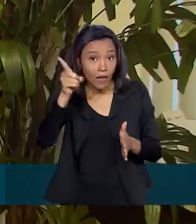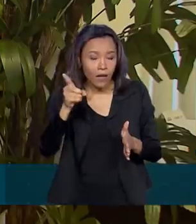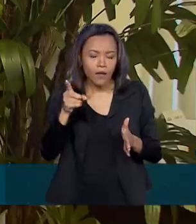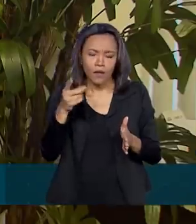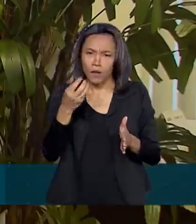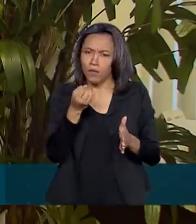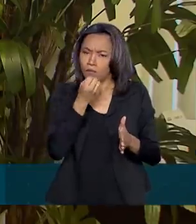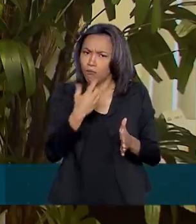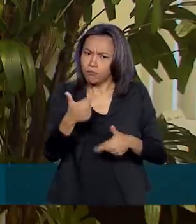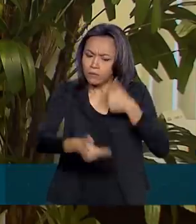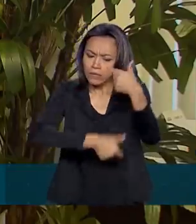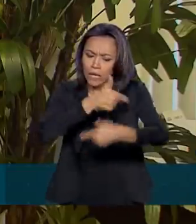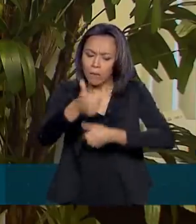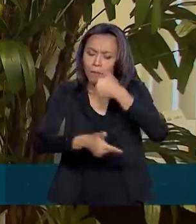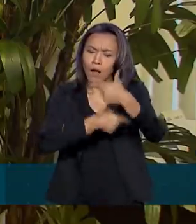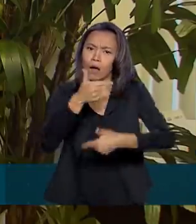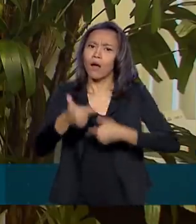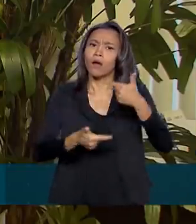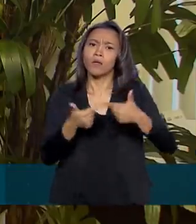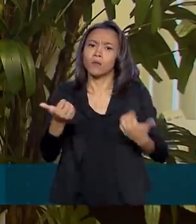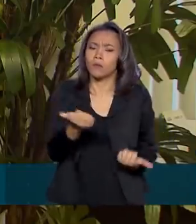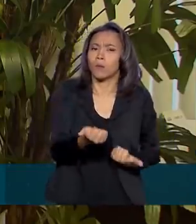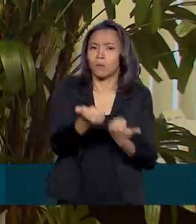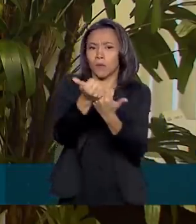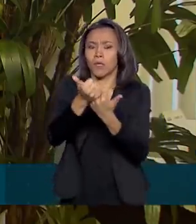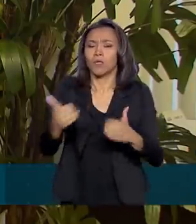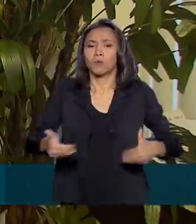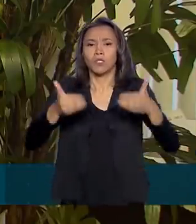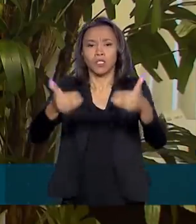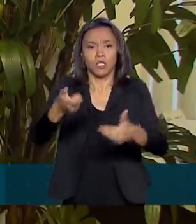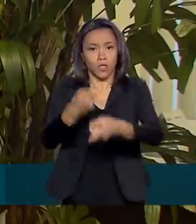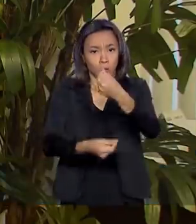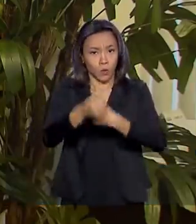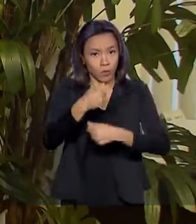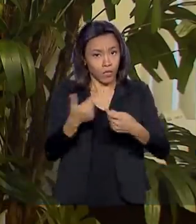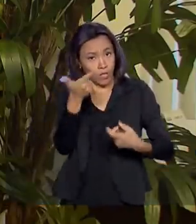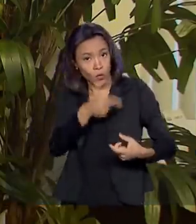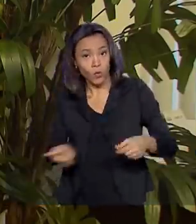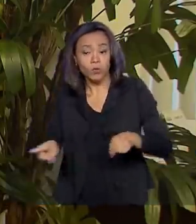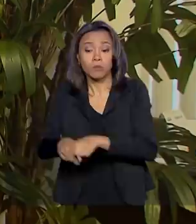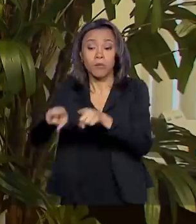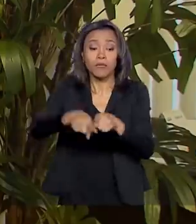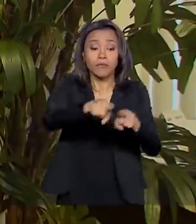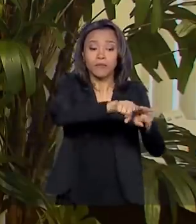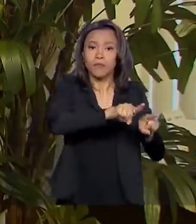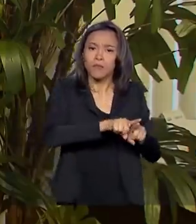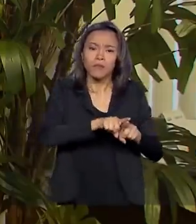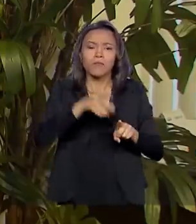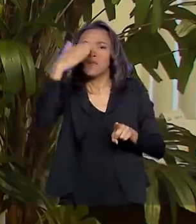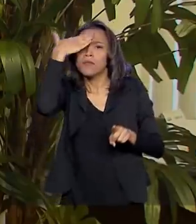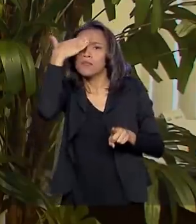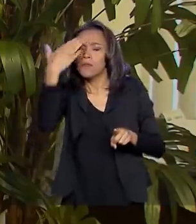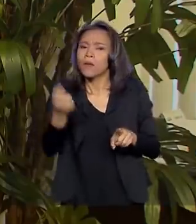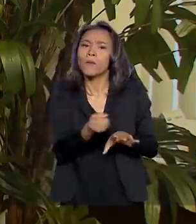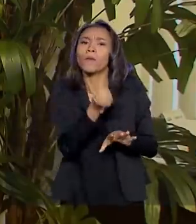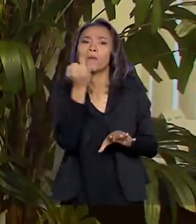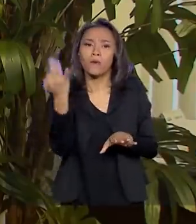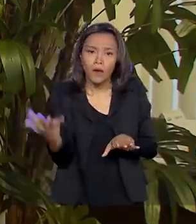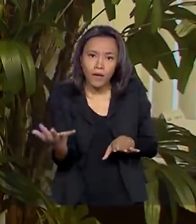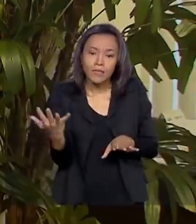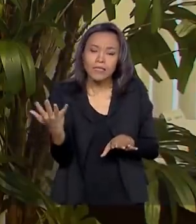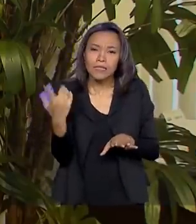profundo feito por nós, no Ministério da Economia, na CPEC e nos nossos parceiros, para encontrar quais são aqueles